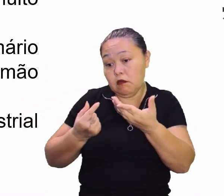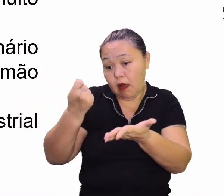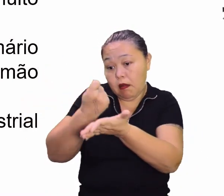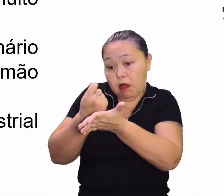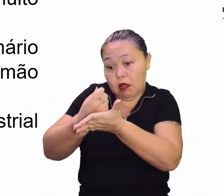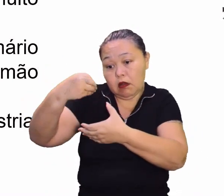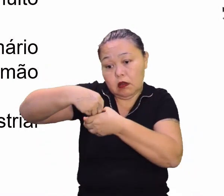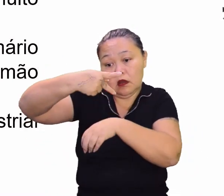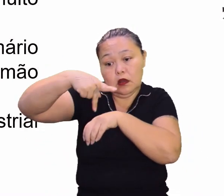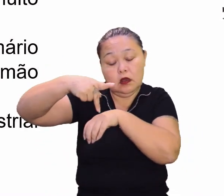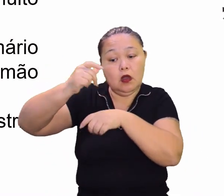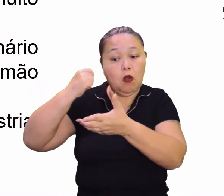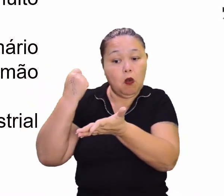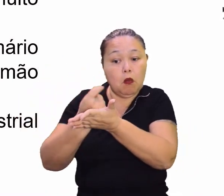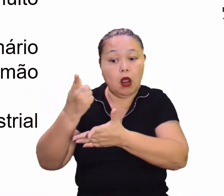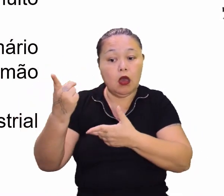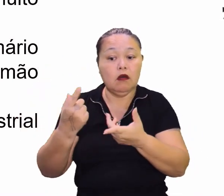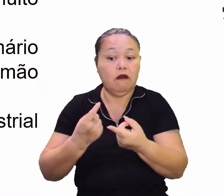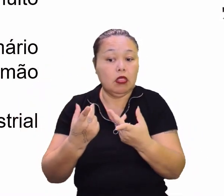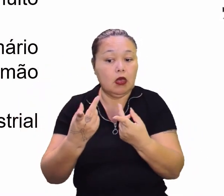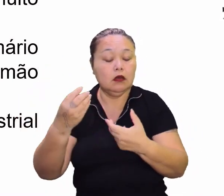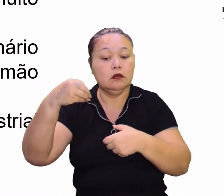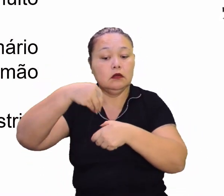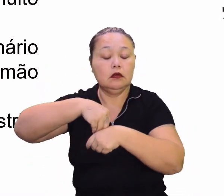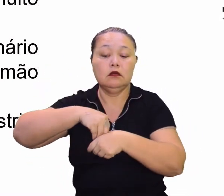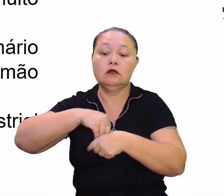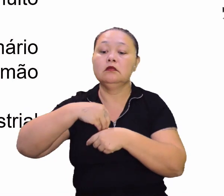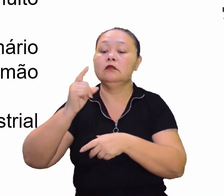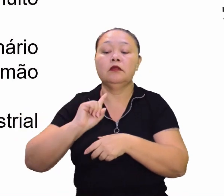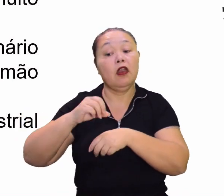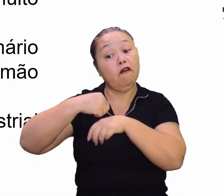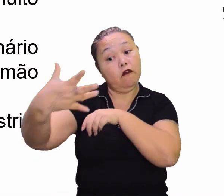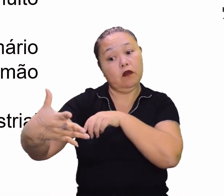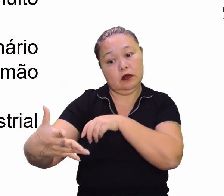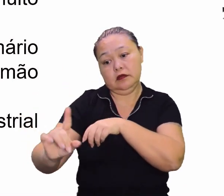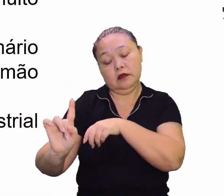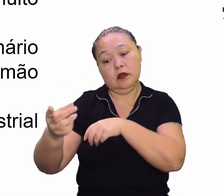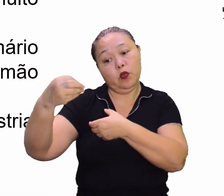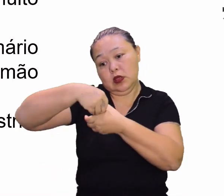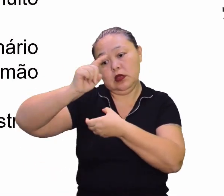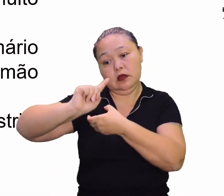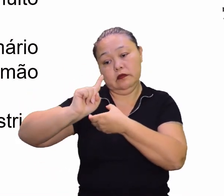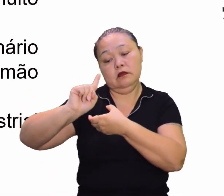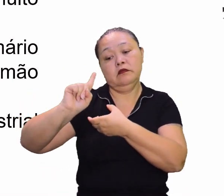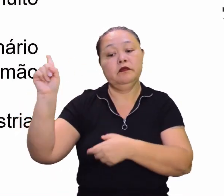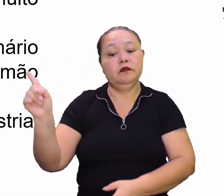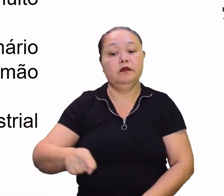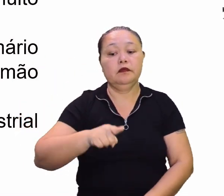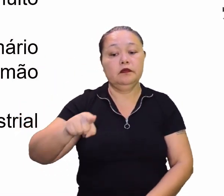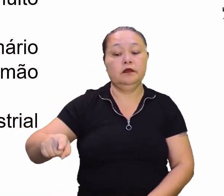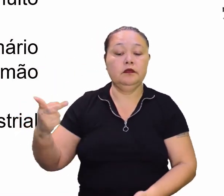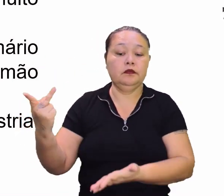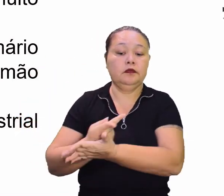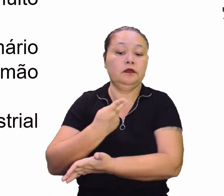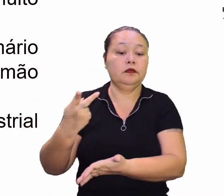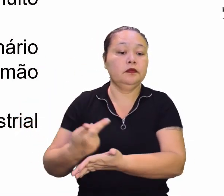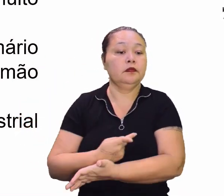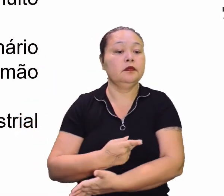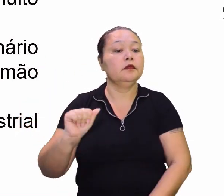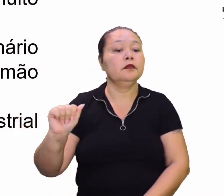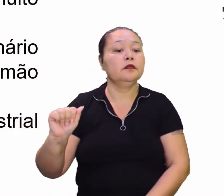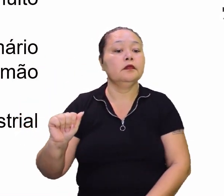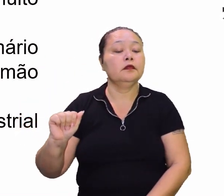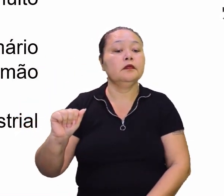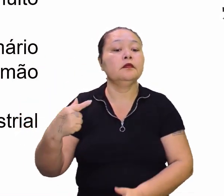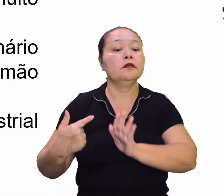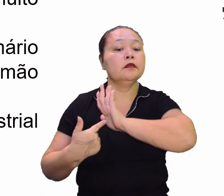mercado externo. Então, isso aqui está errado. Ó. Cancela. Cancela a D. Vamos analisar aqui a A. O que está falando a